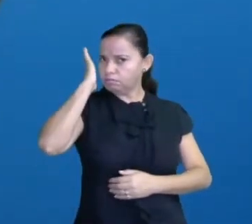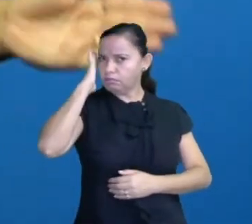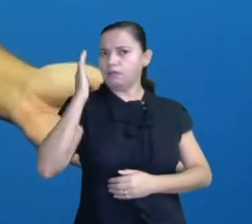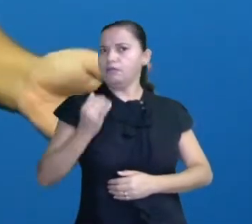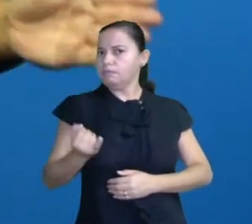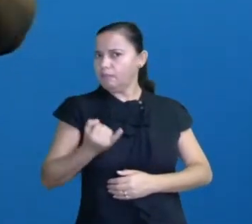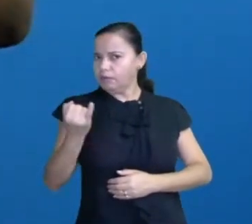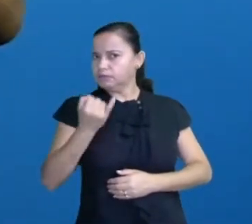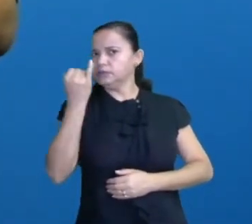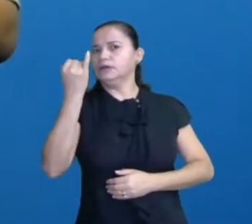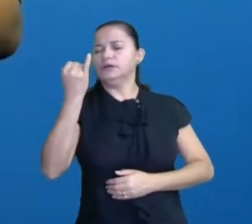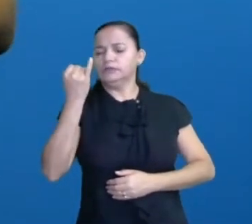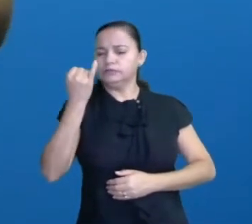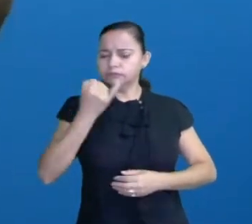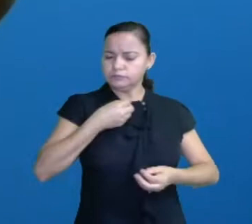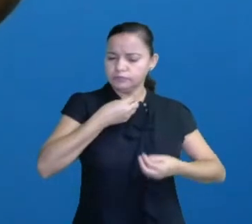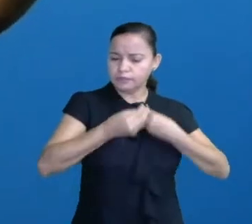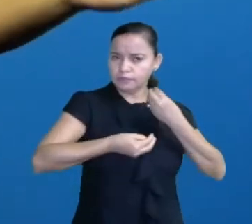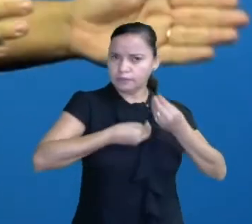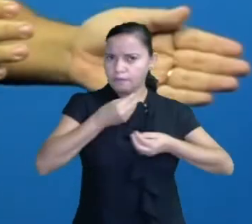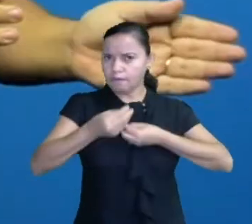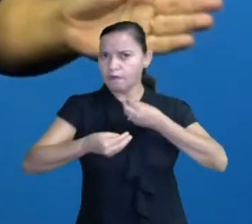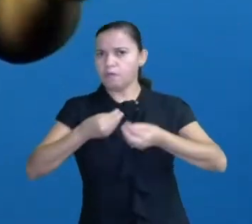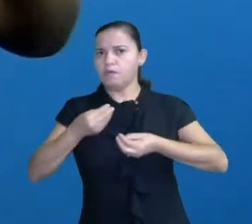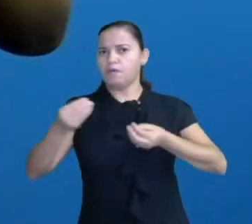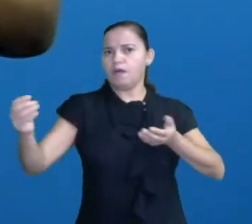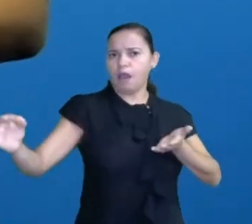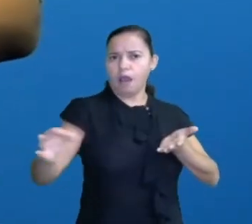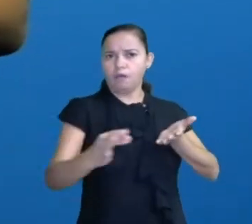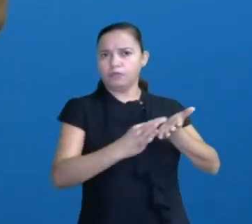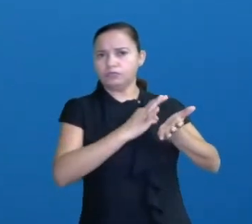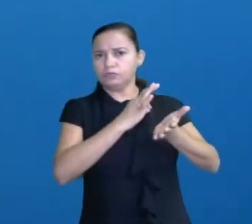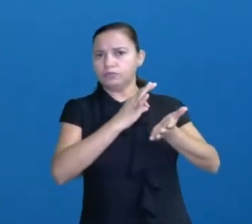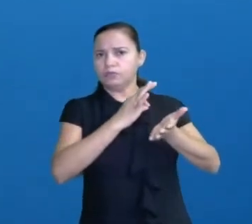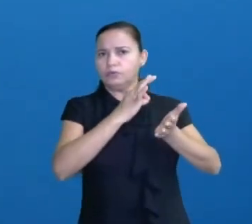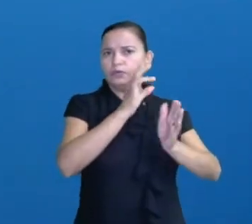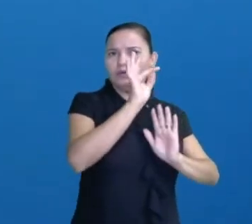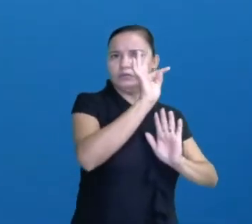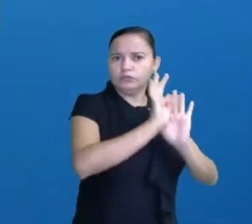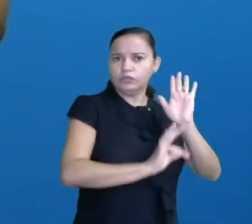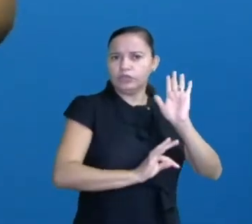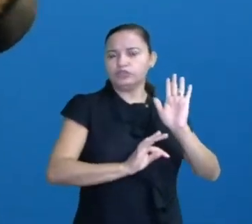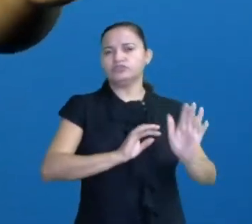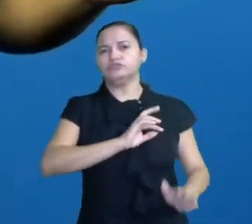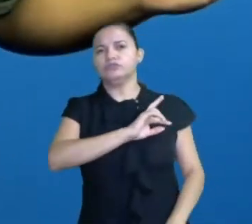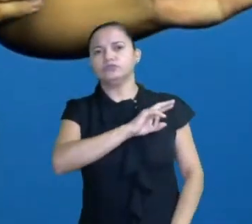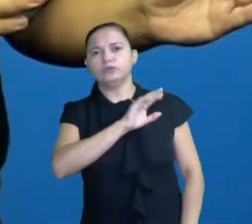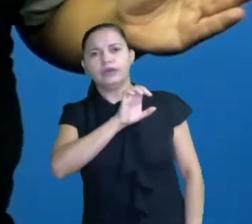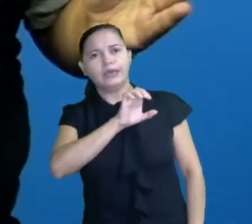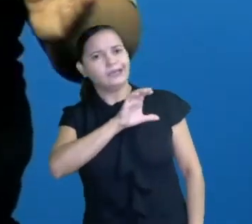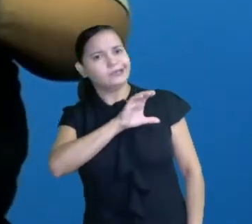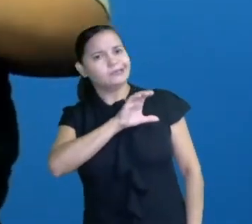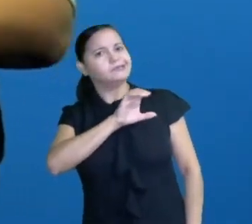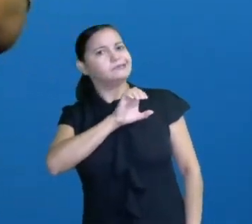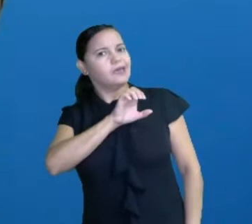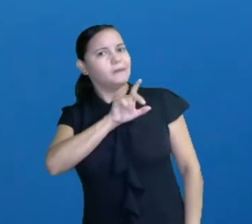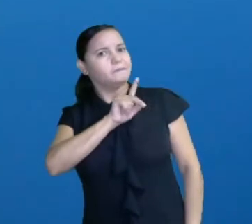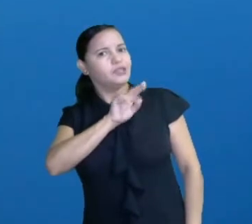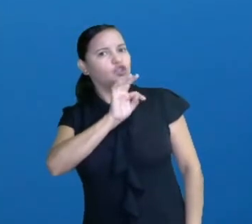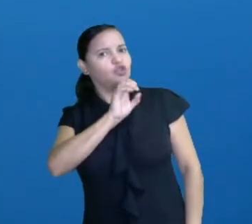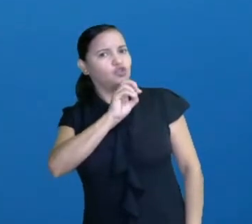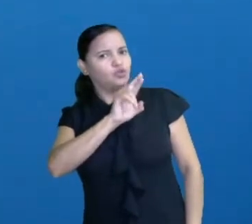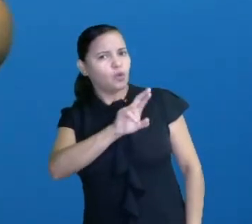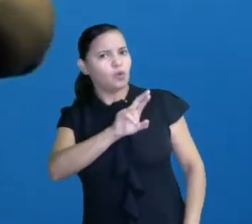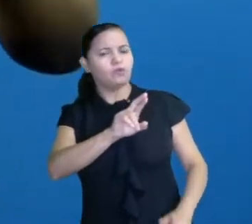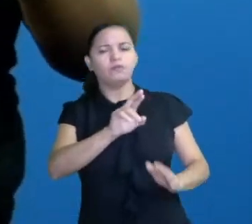nesse processo, né? Que está tendo autor, texto e receptor, o produto que está